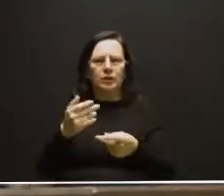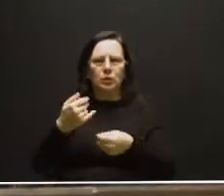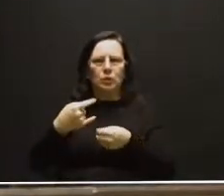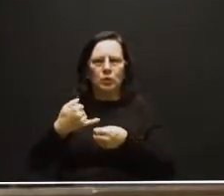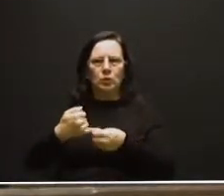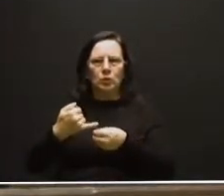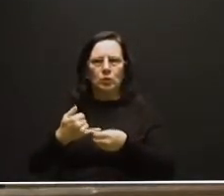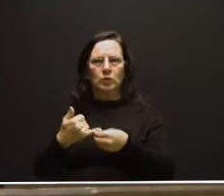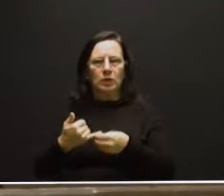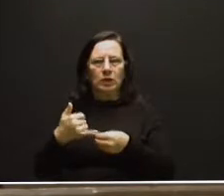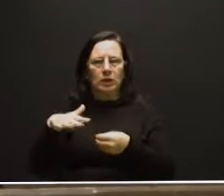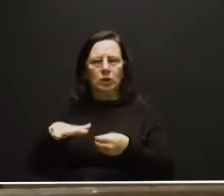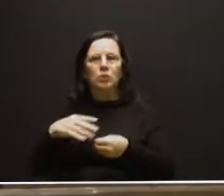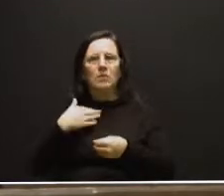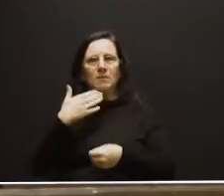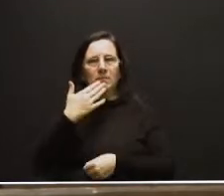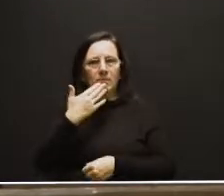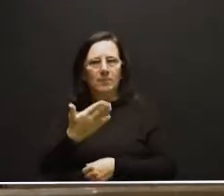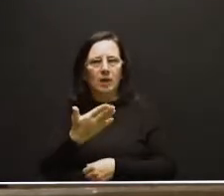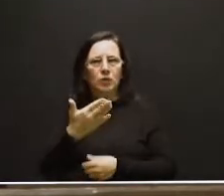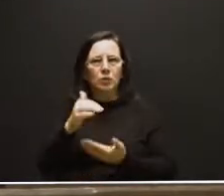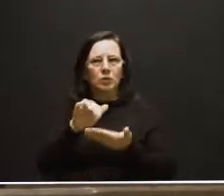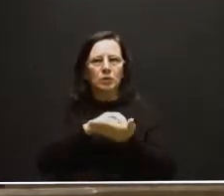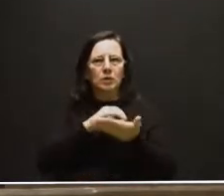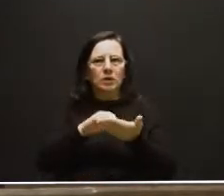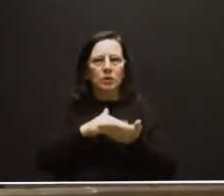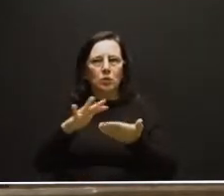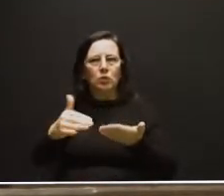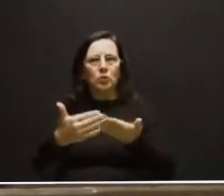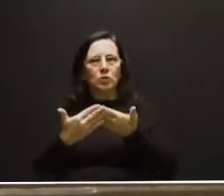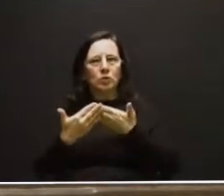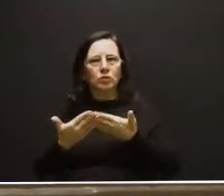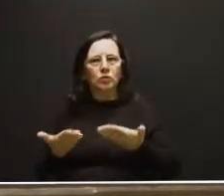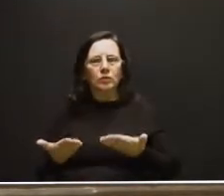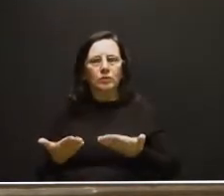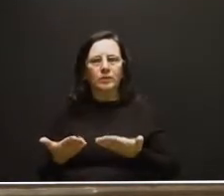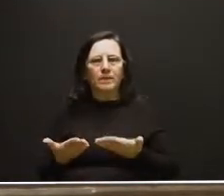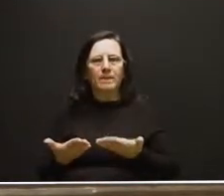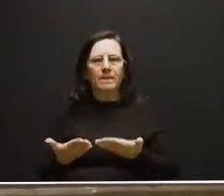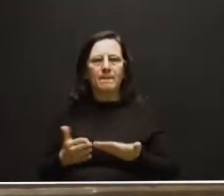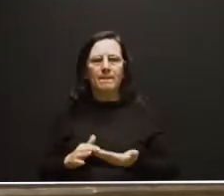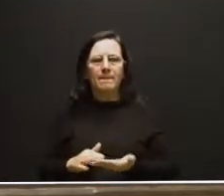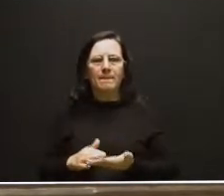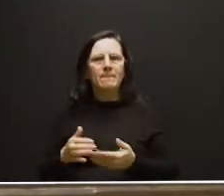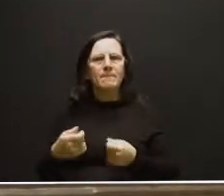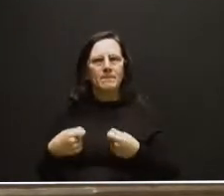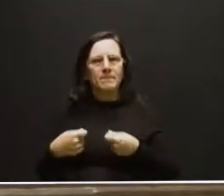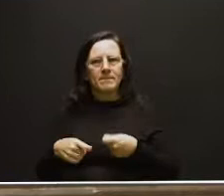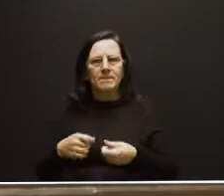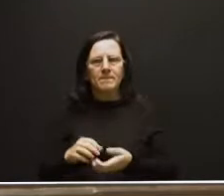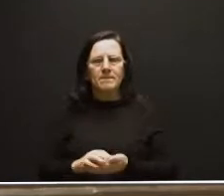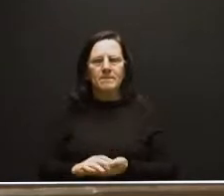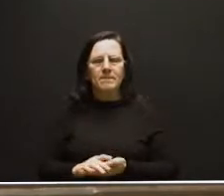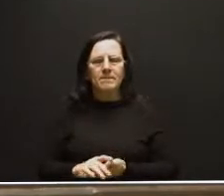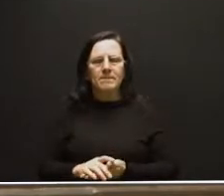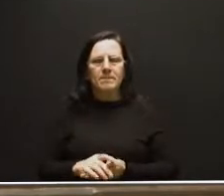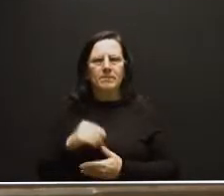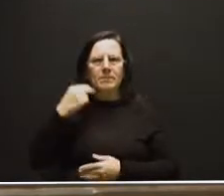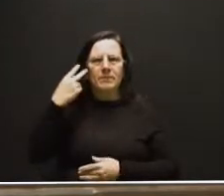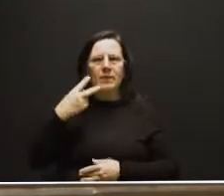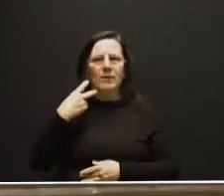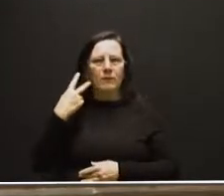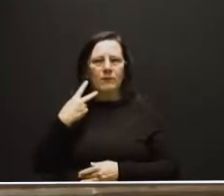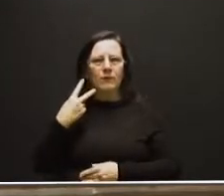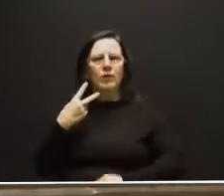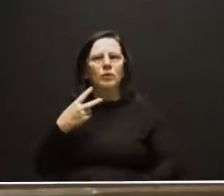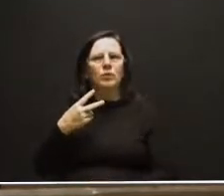e demais o que a gente pede por secretário é que nos atenda tem que atender tem que atender o vereador é o